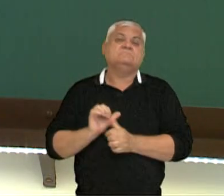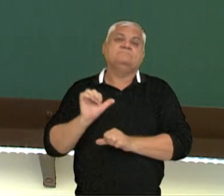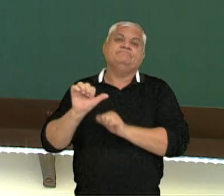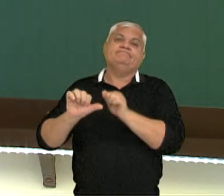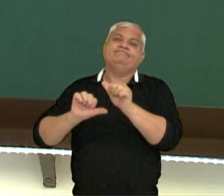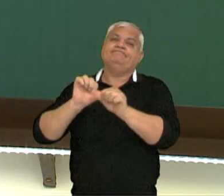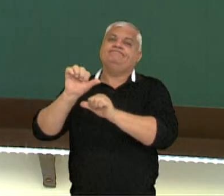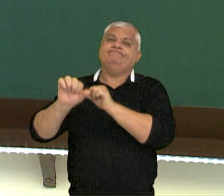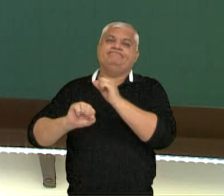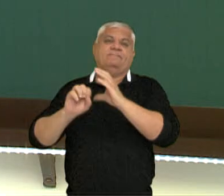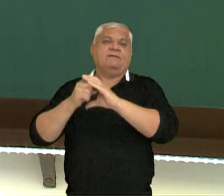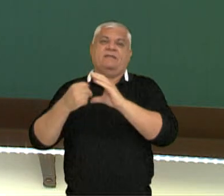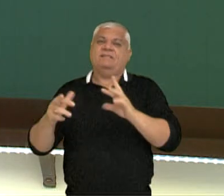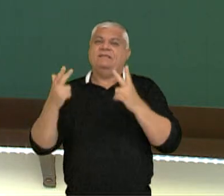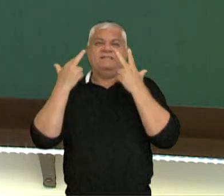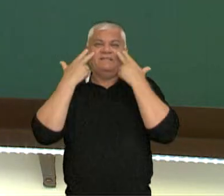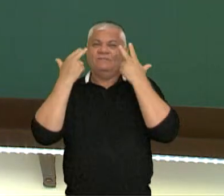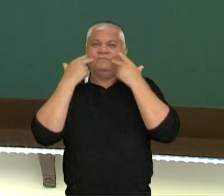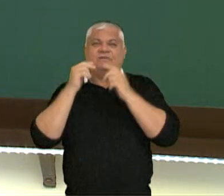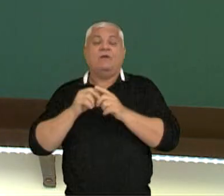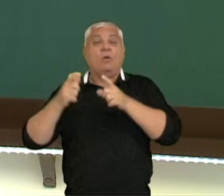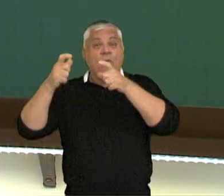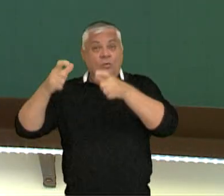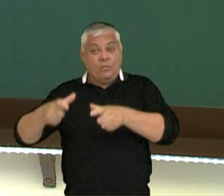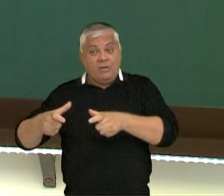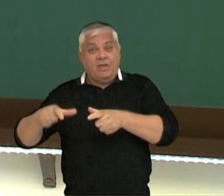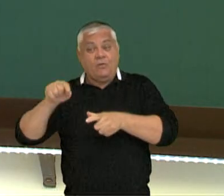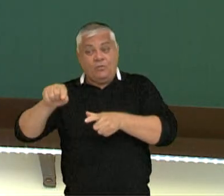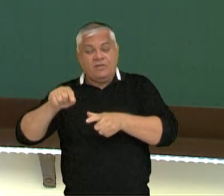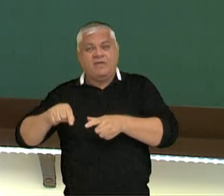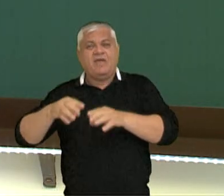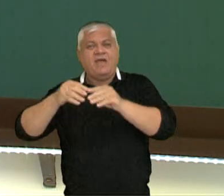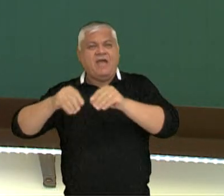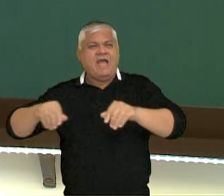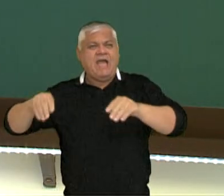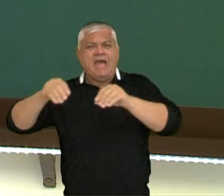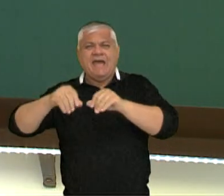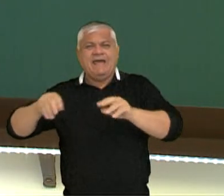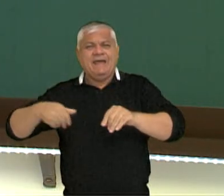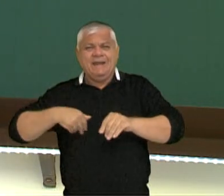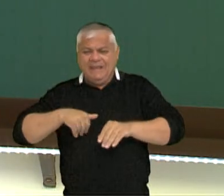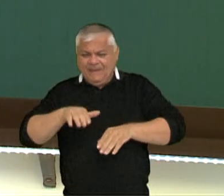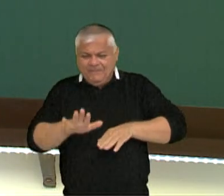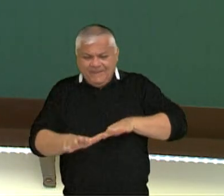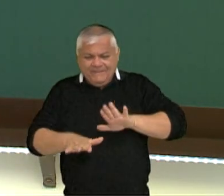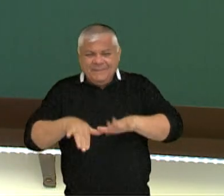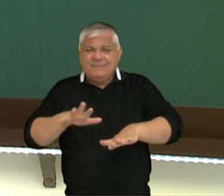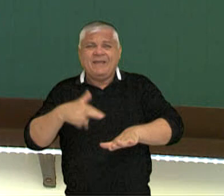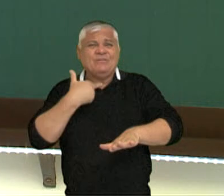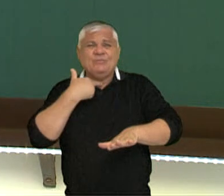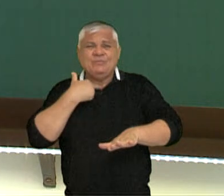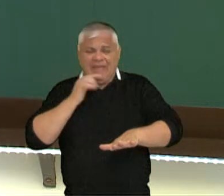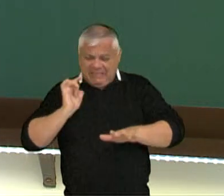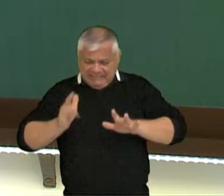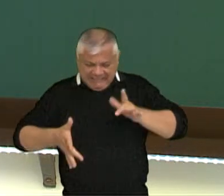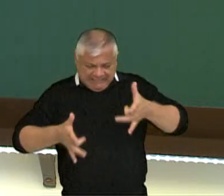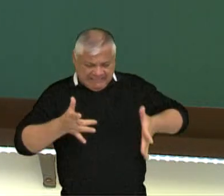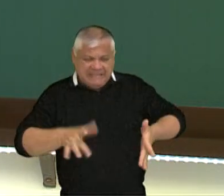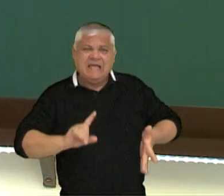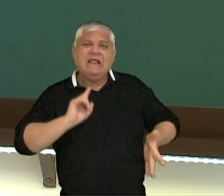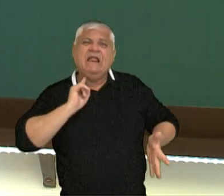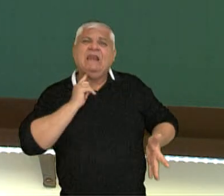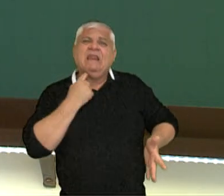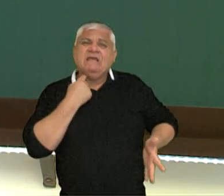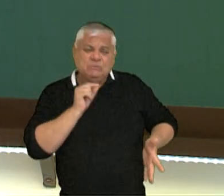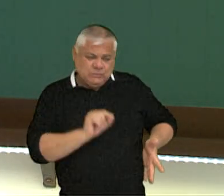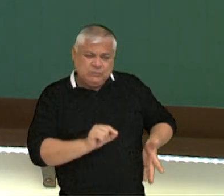essa característica natural. É um local aqui, por exemplo, uma areia que não dá para pisar descalço, que você não sabe que tipo de